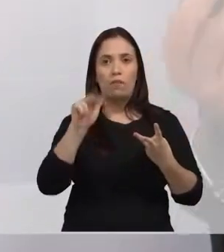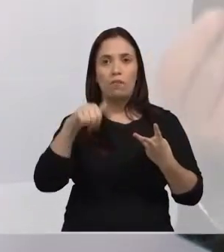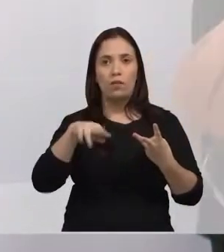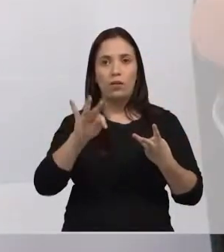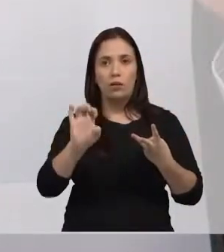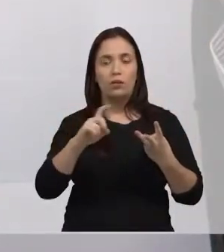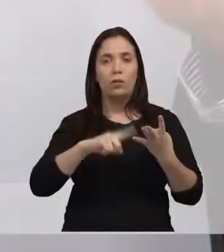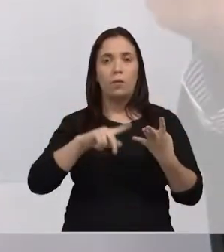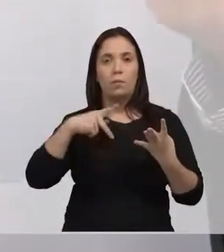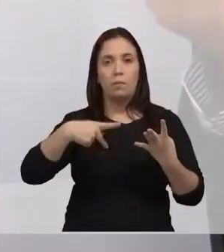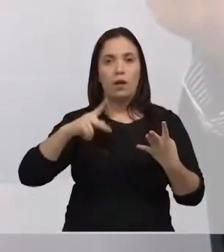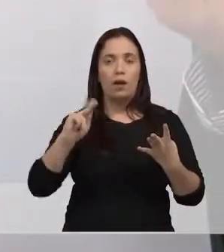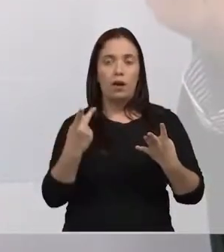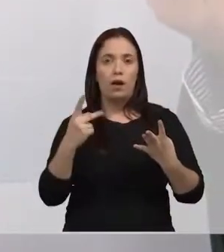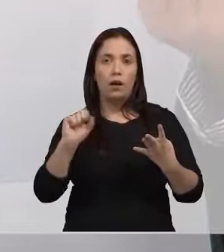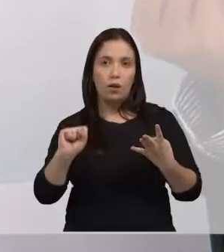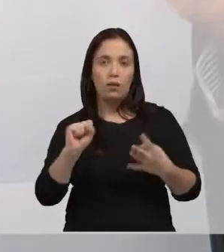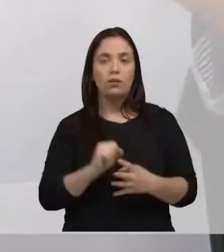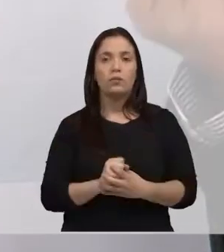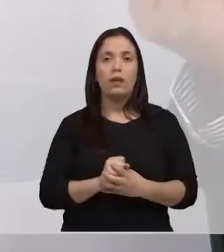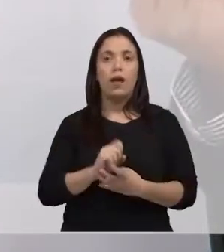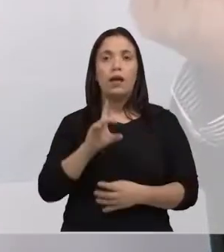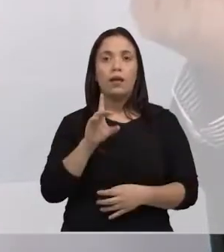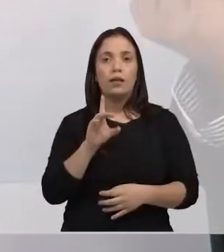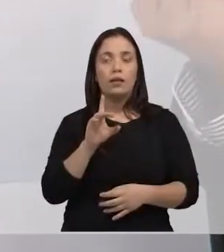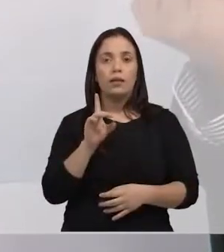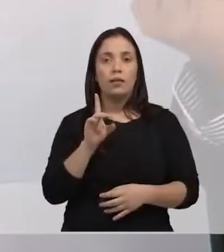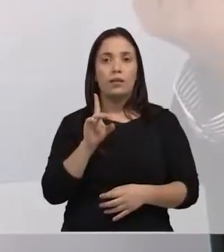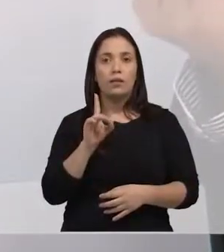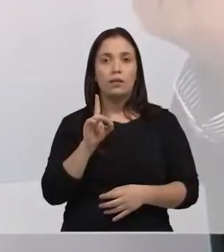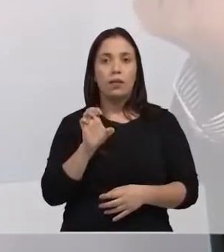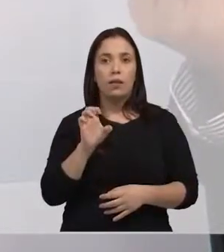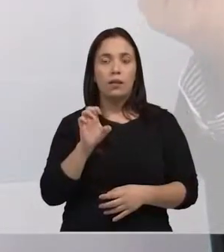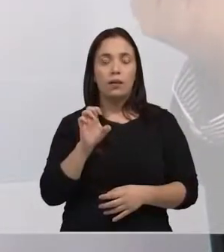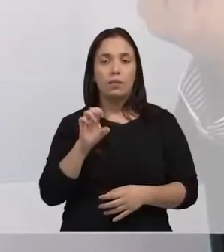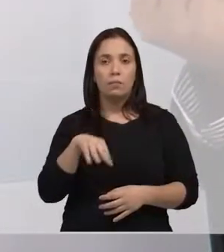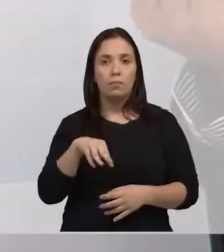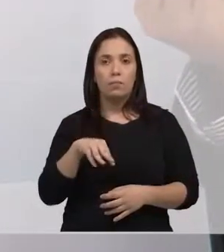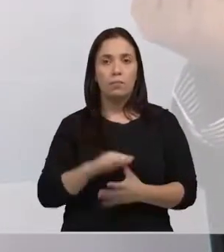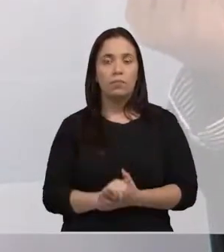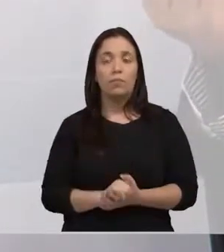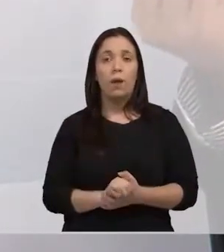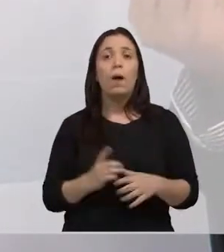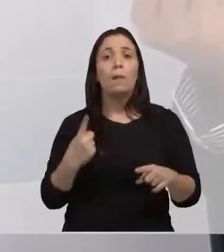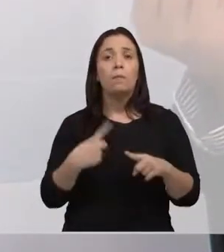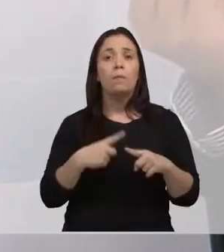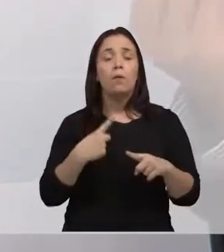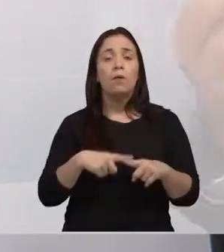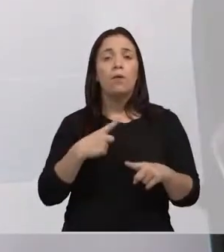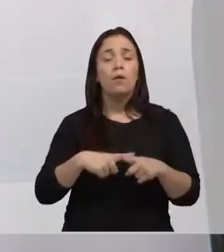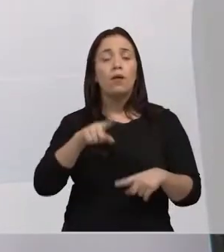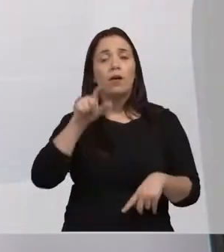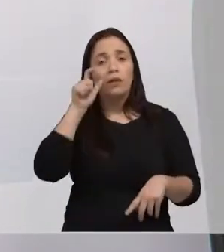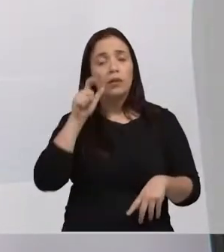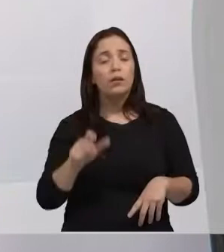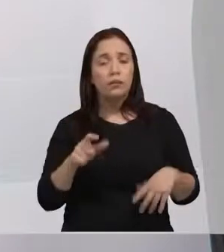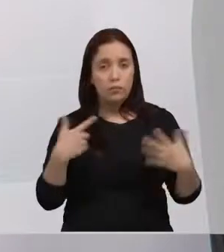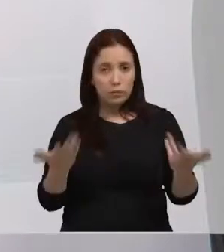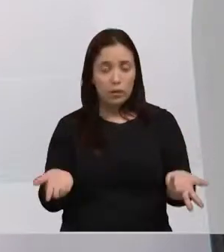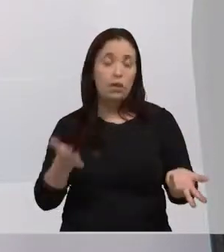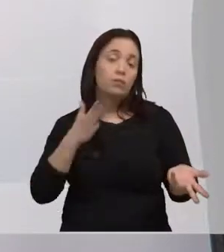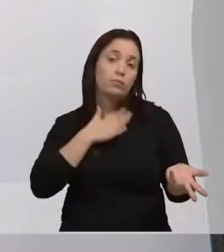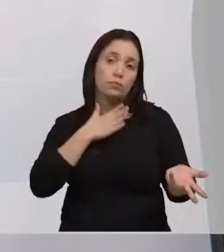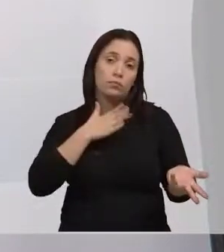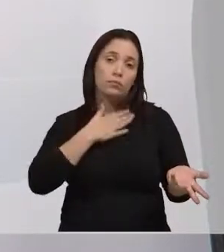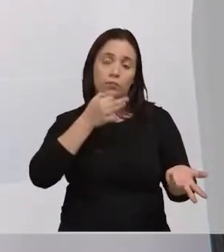Avante, PHS e Podemos. É interessante isso. Por quê, Carlos Frederico? Porque, na